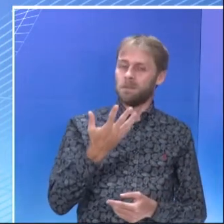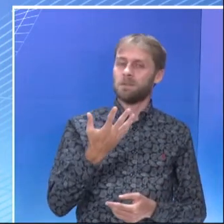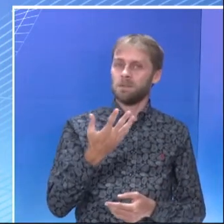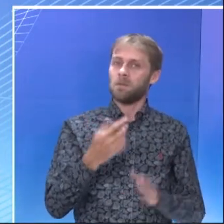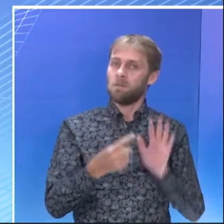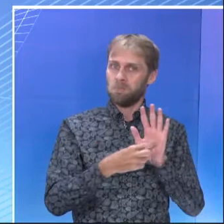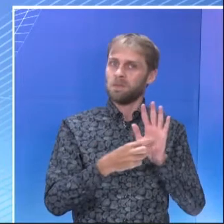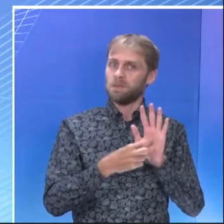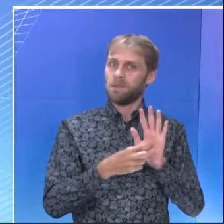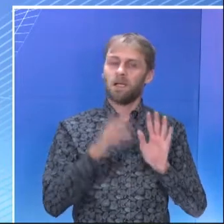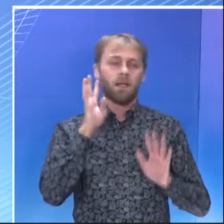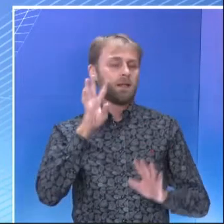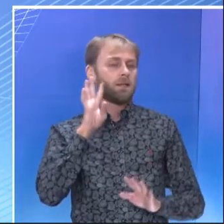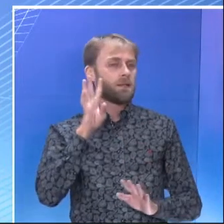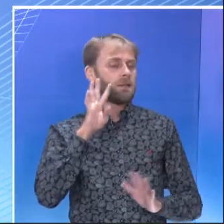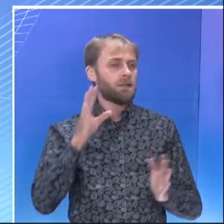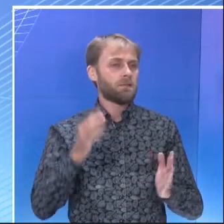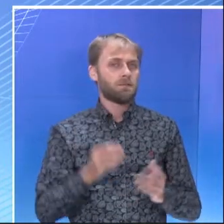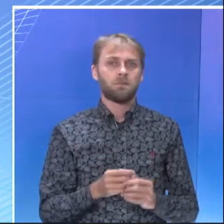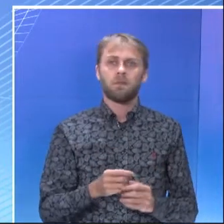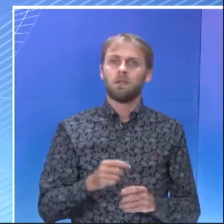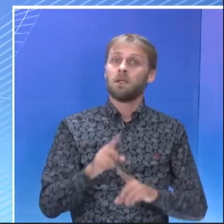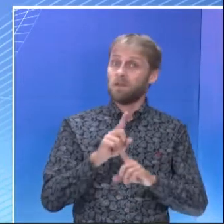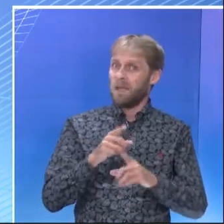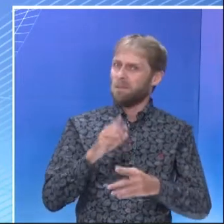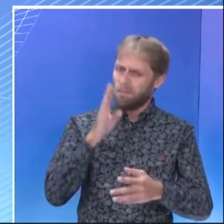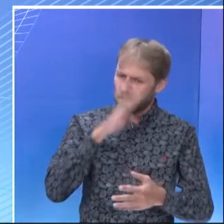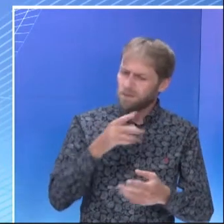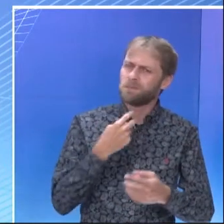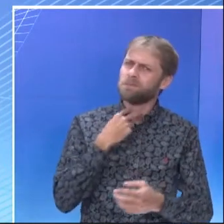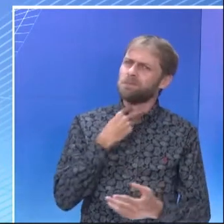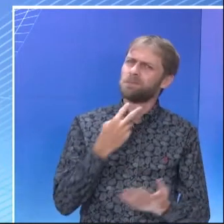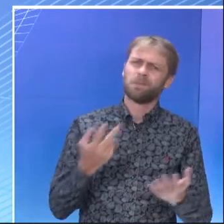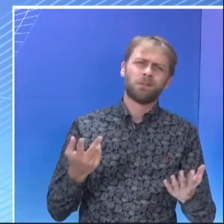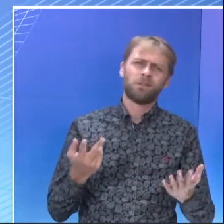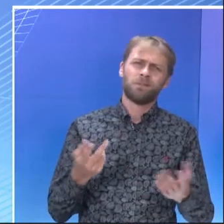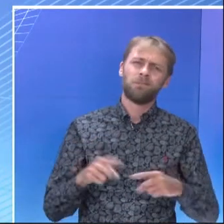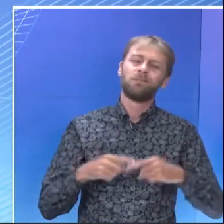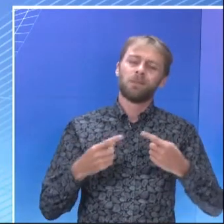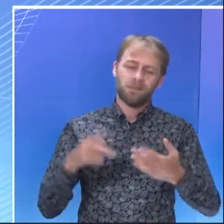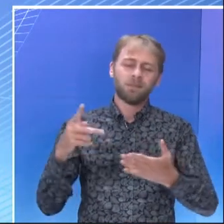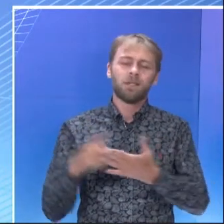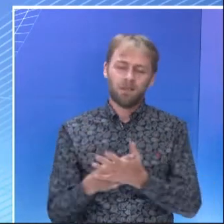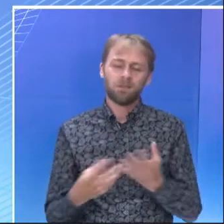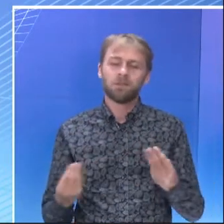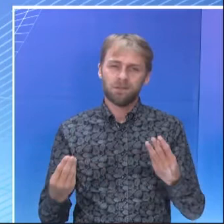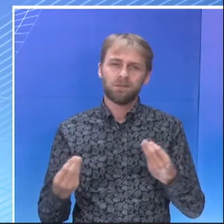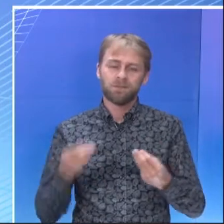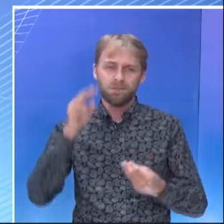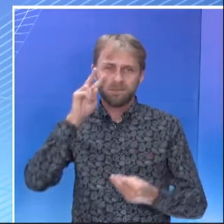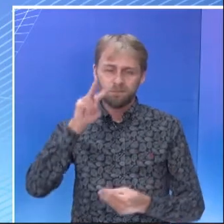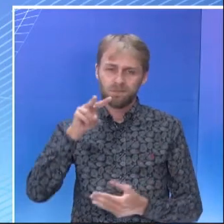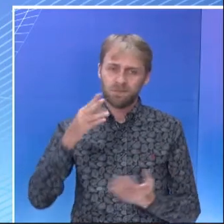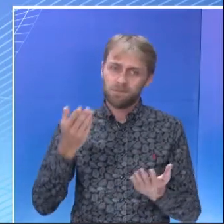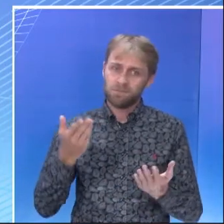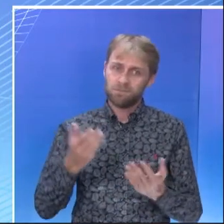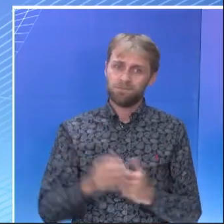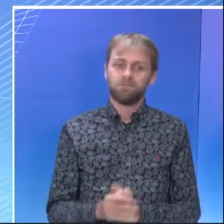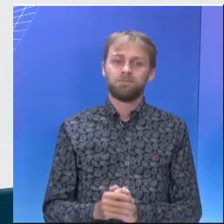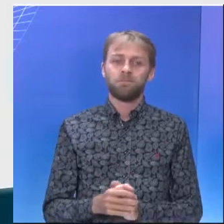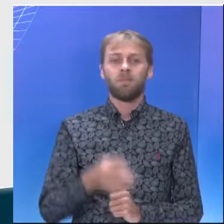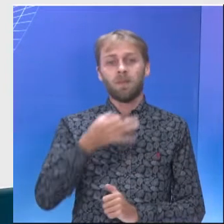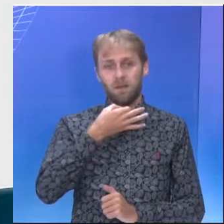o que é uma coisa ruim, né? Uma coisa ruim, não é uma coisa bacana, mas é isso que acontece, que a gente vê sempre. Então,